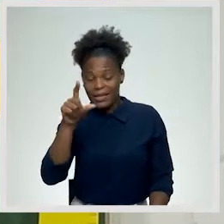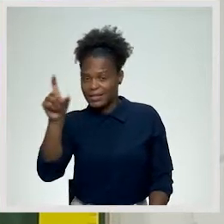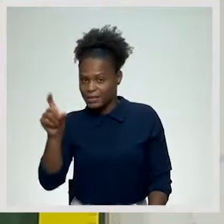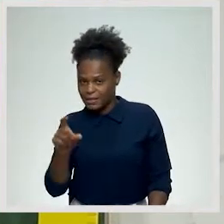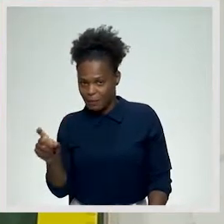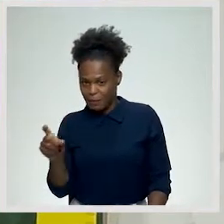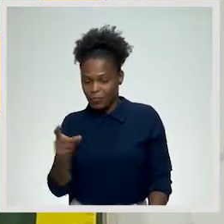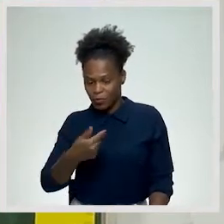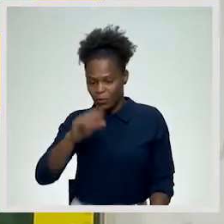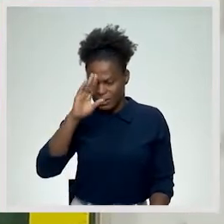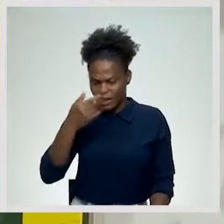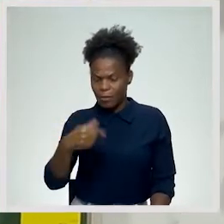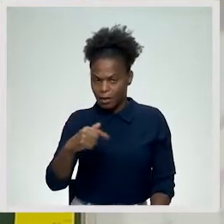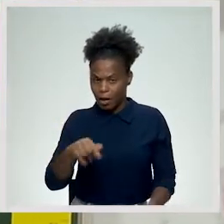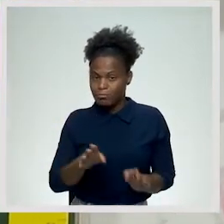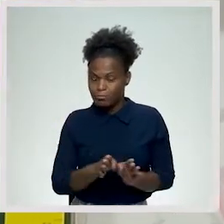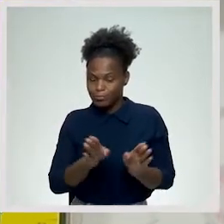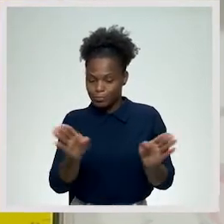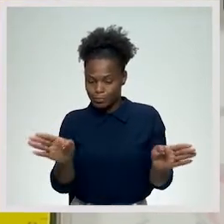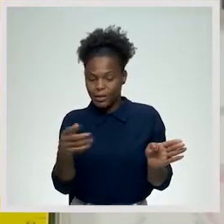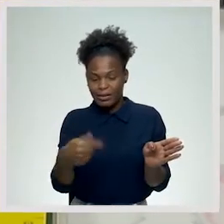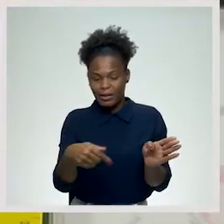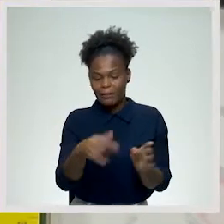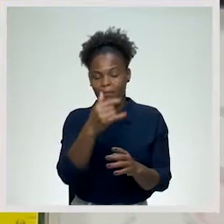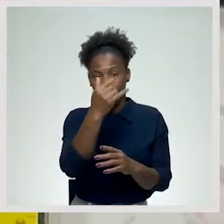WVZ tem de amplitude